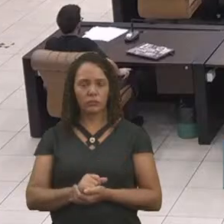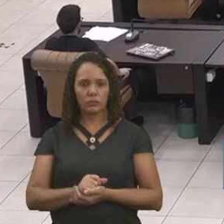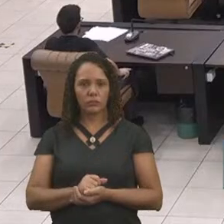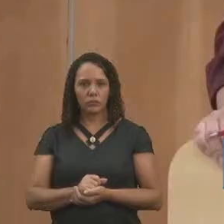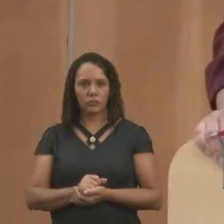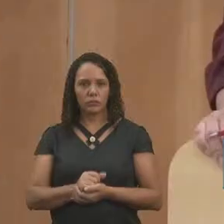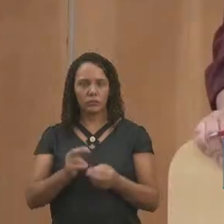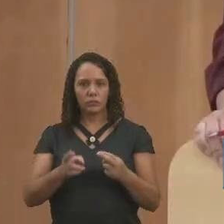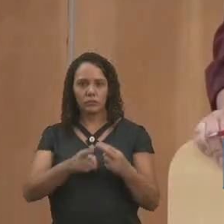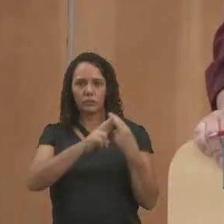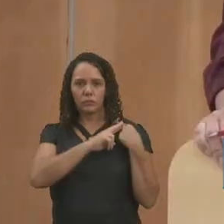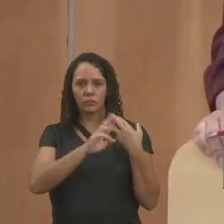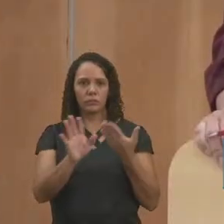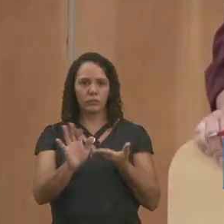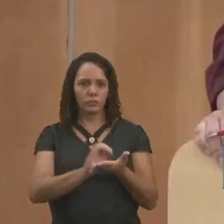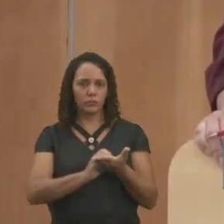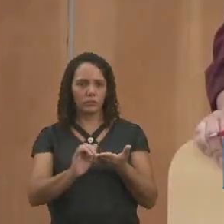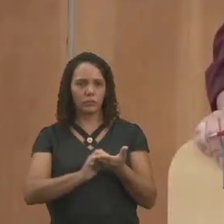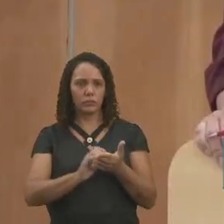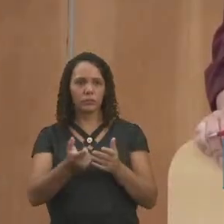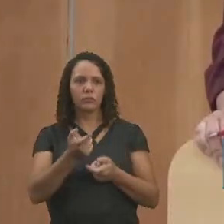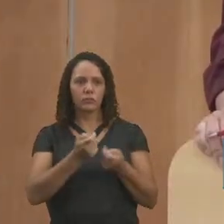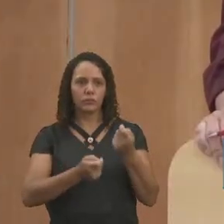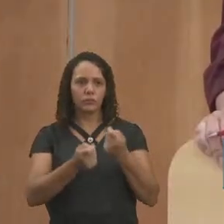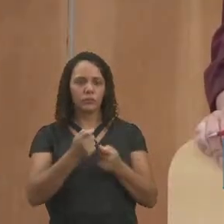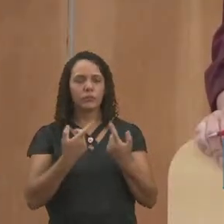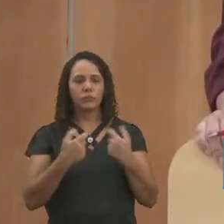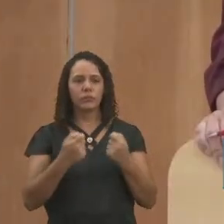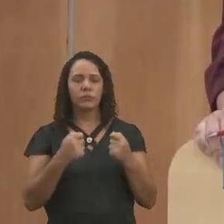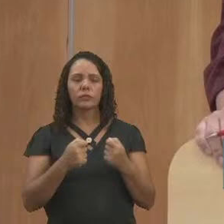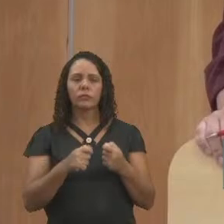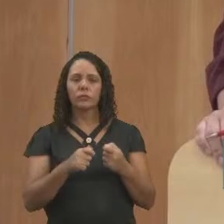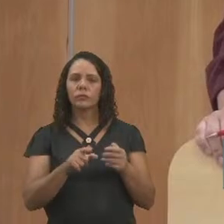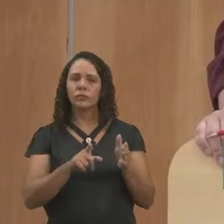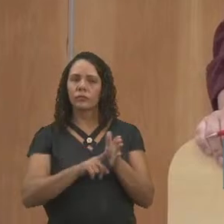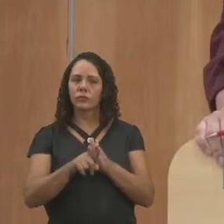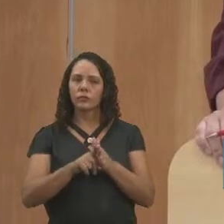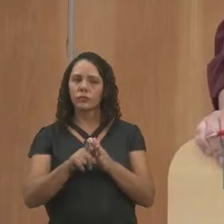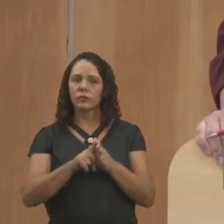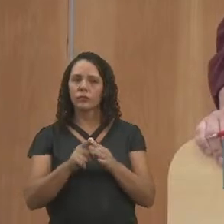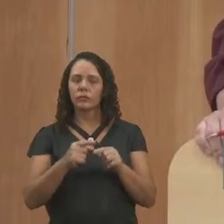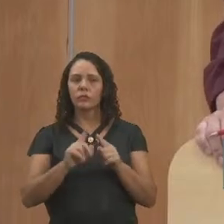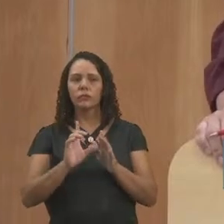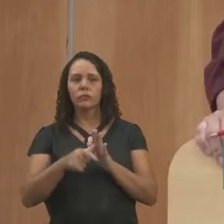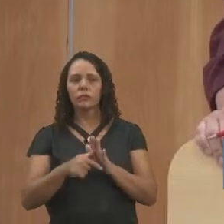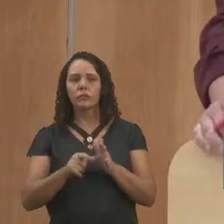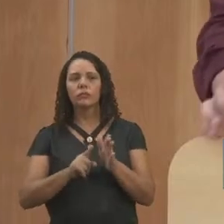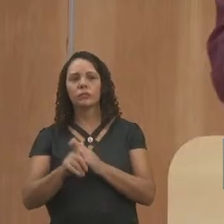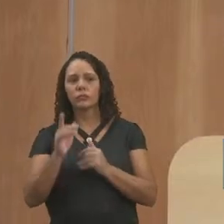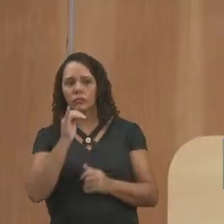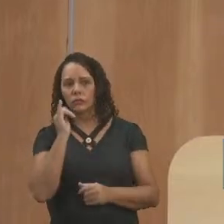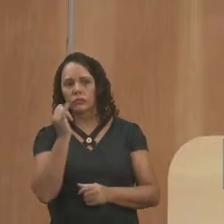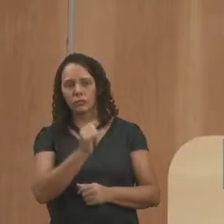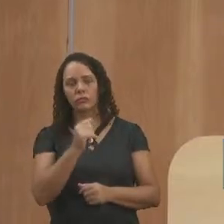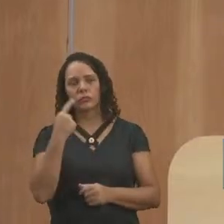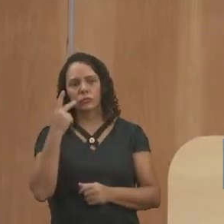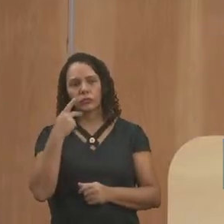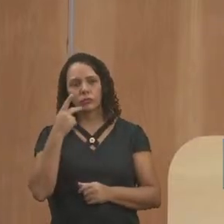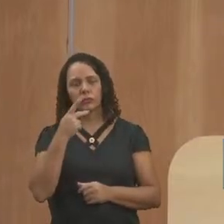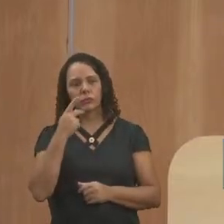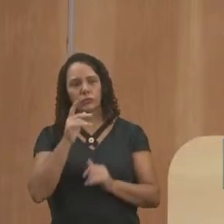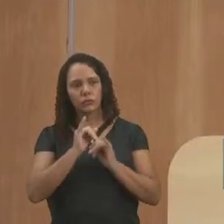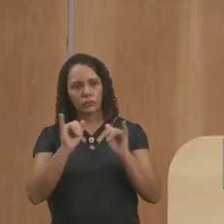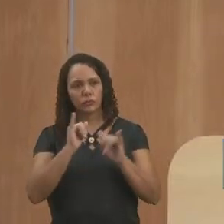Está sob a responsabilidade da Secretaria de Administração, teria que levantar com eles, mas eu posso levantar e passar para os vereadores repassarem a